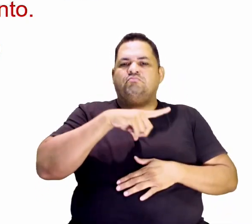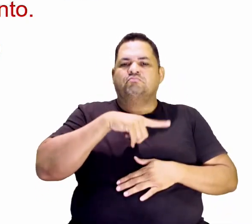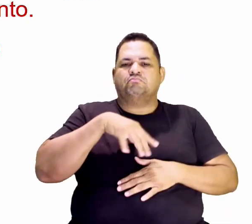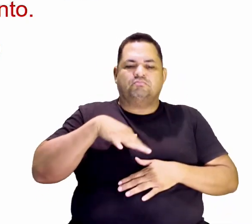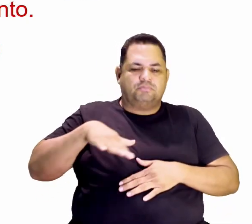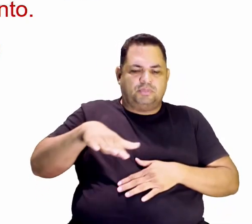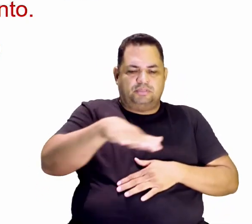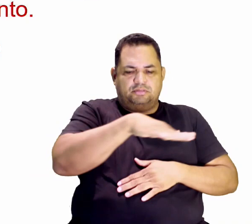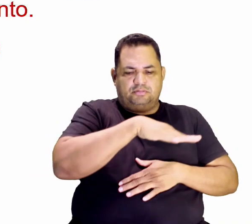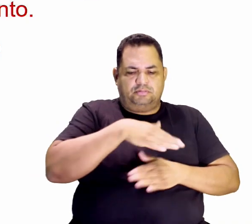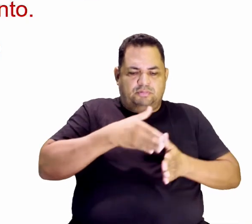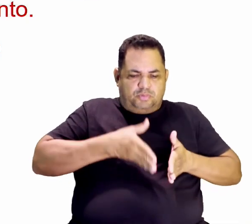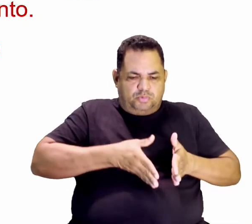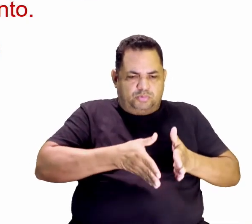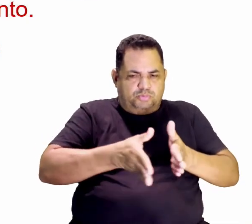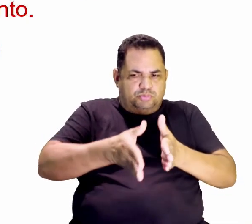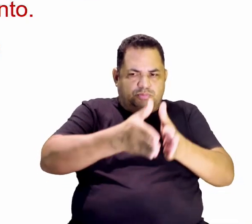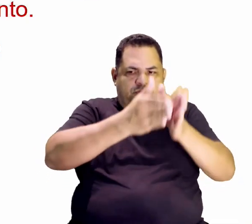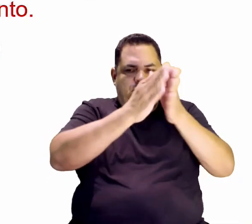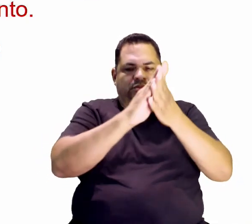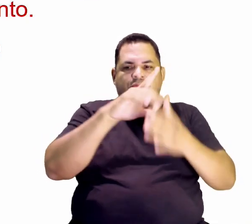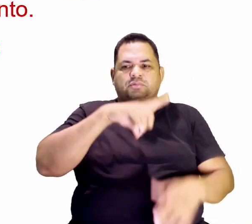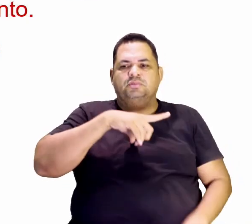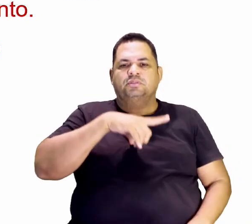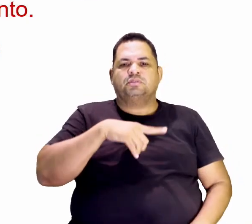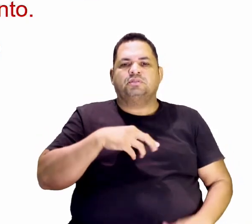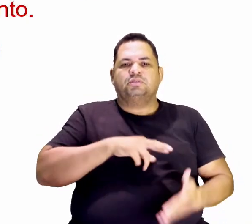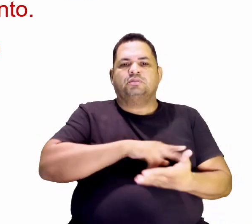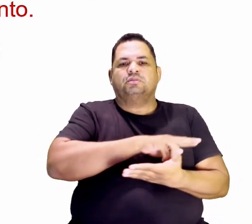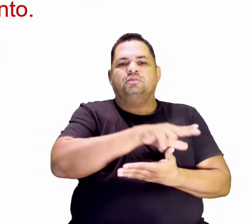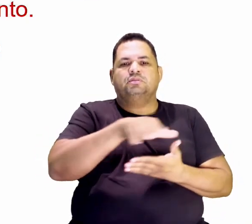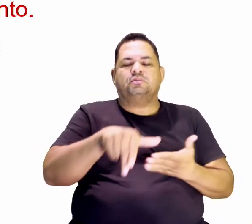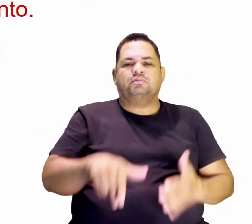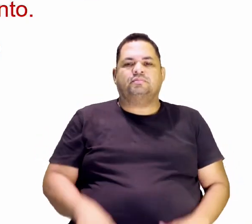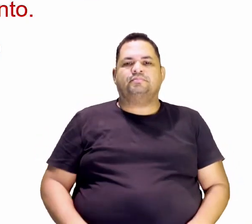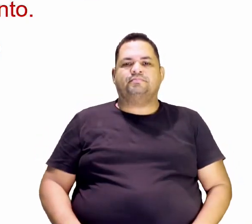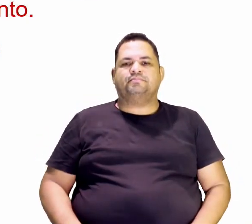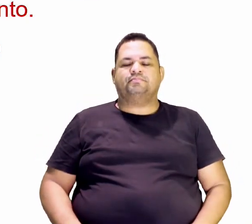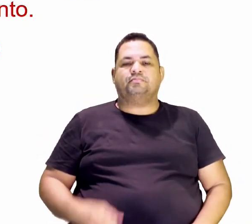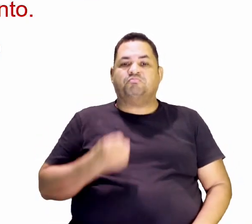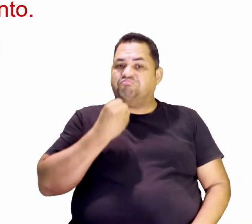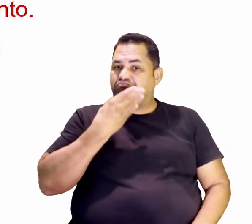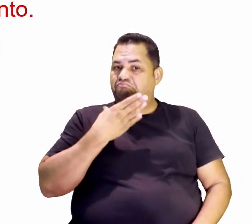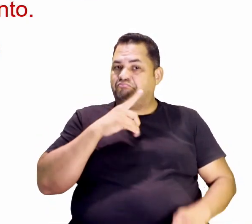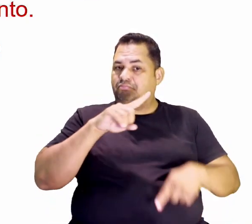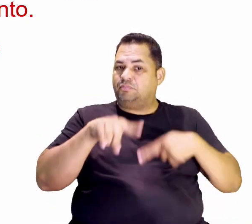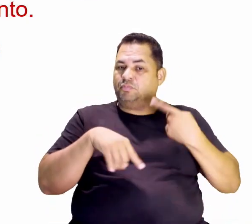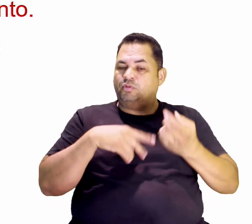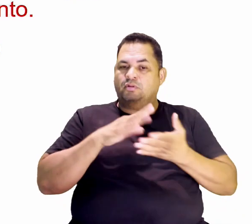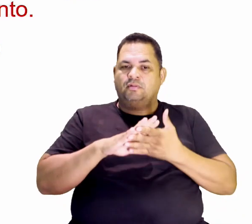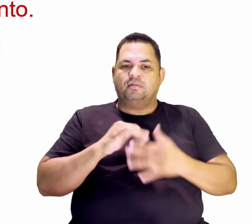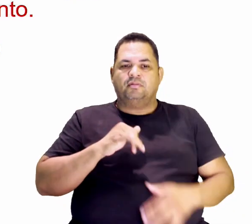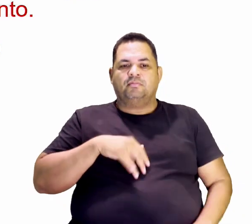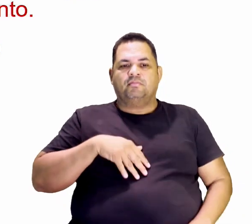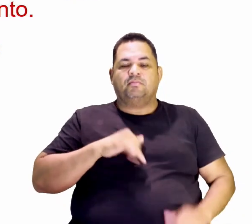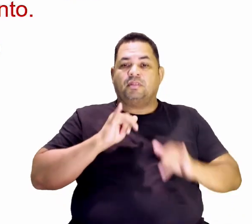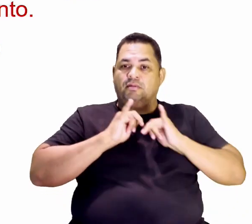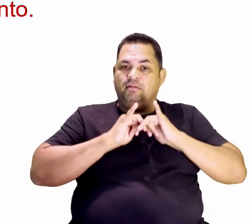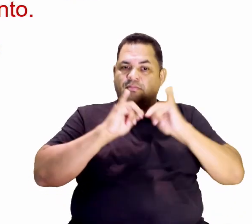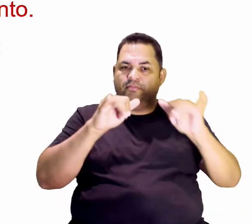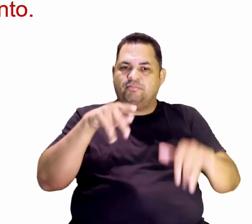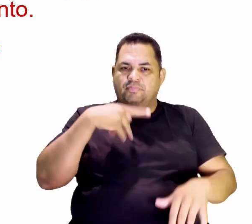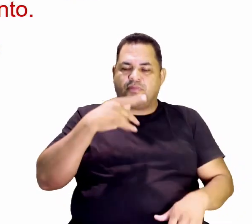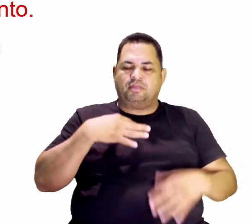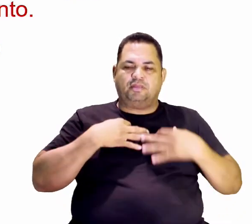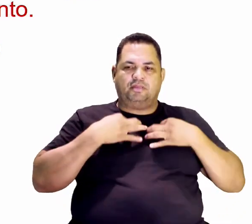essas trilhas. Por que não reunir a galera e realizar essas trilhas? É uma boa. Depois me contem, veste roupas